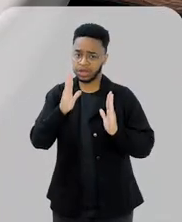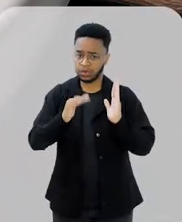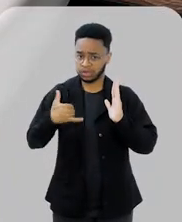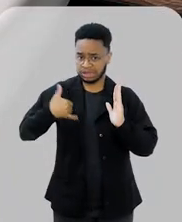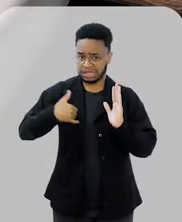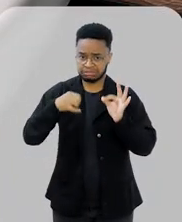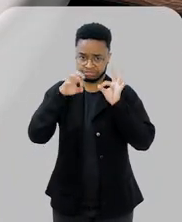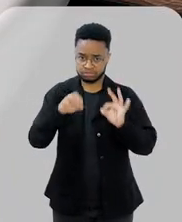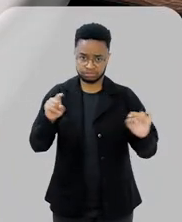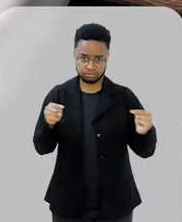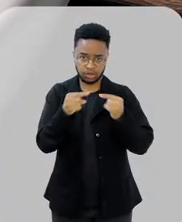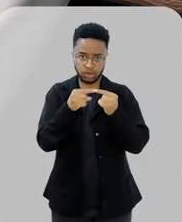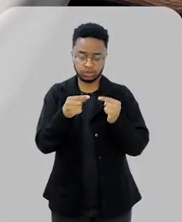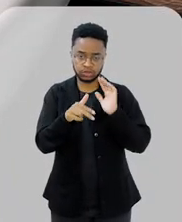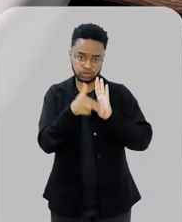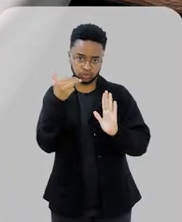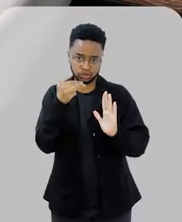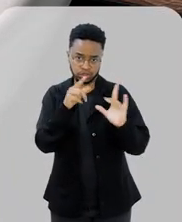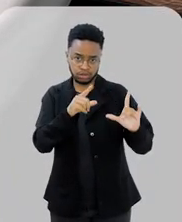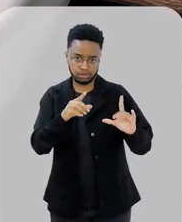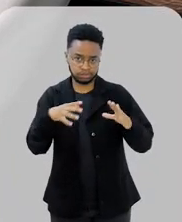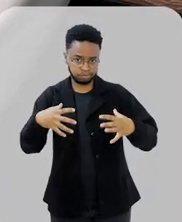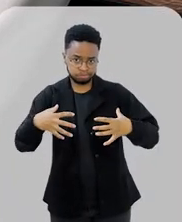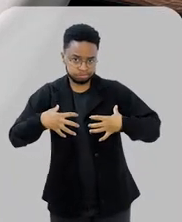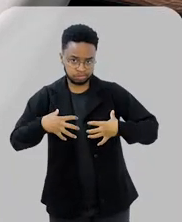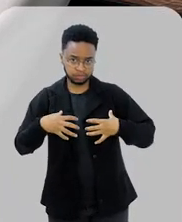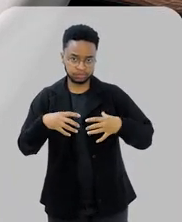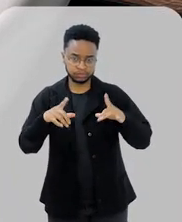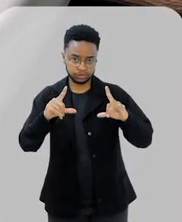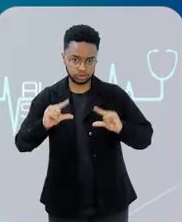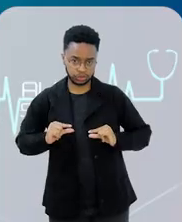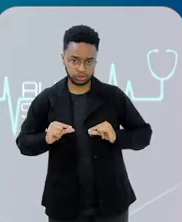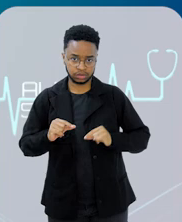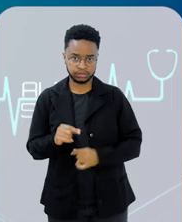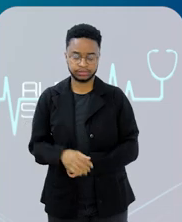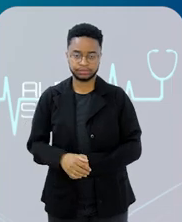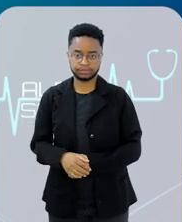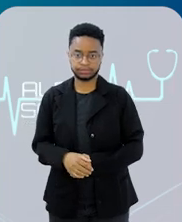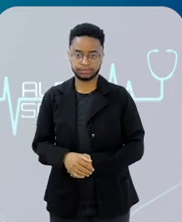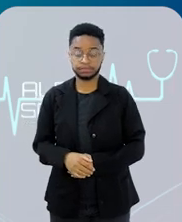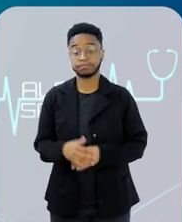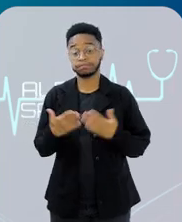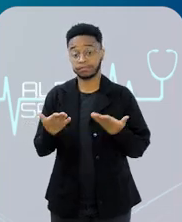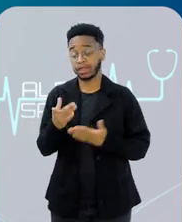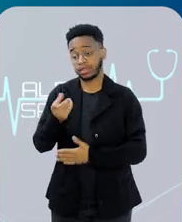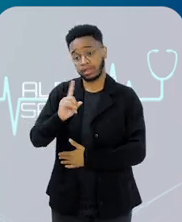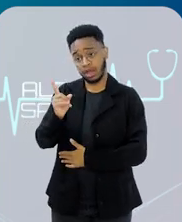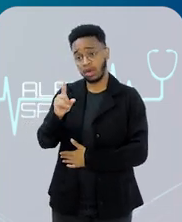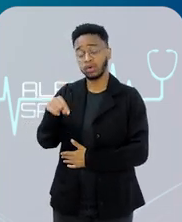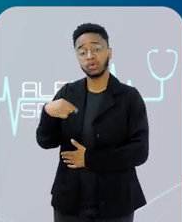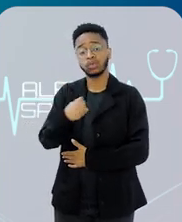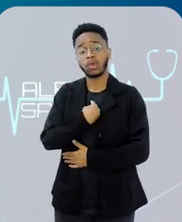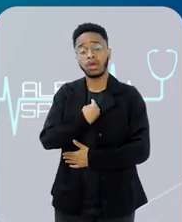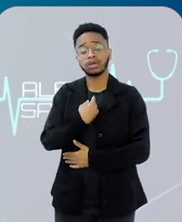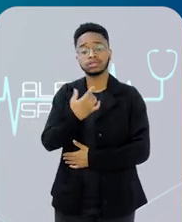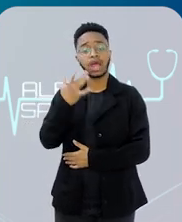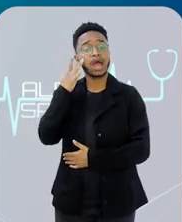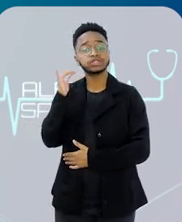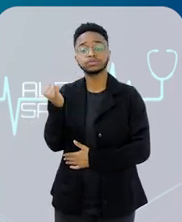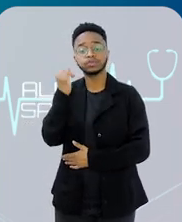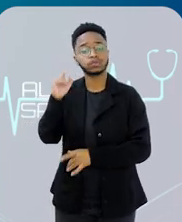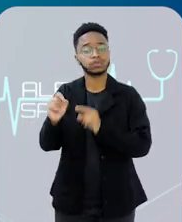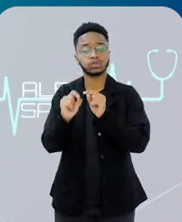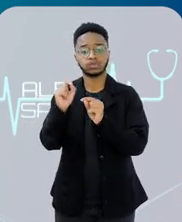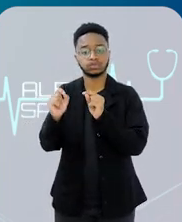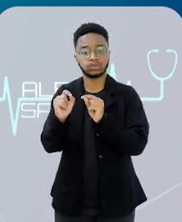recomendada para fazer aí a cirurgia plástica redutora. Não, o que a gente acaba levando em consideração é